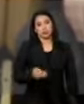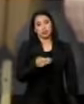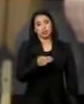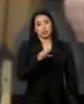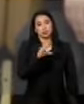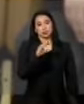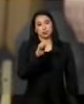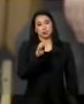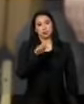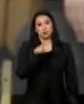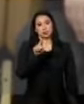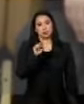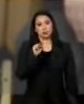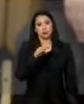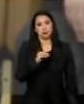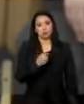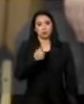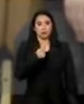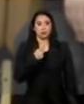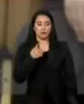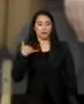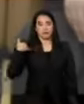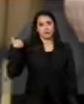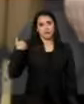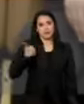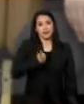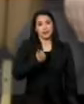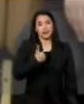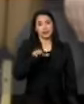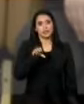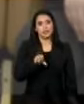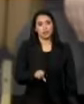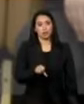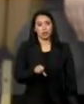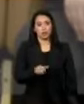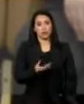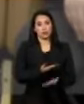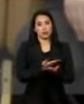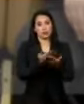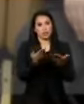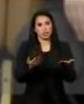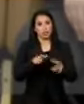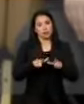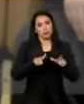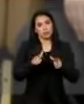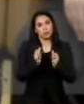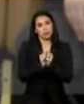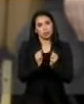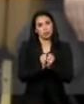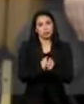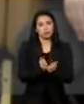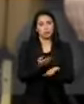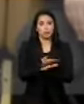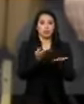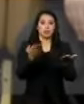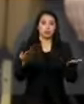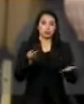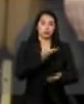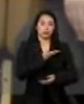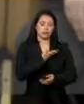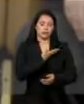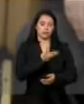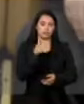anos nesse tribunal, e saudar também, na pessoa do ministro Celso, os demais ministros e os colegas que aqui ainda estão na casa.